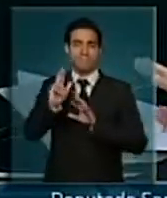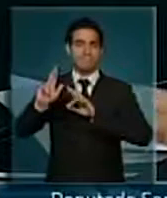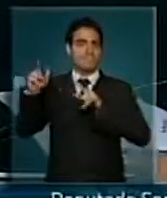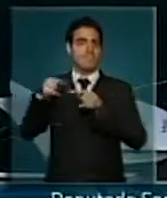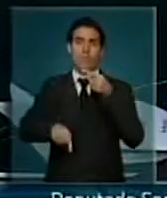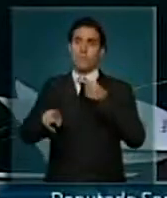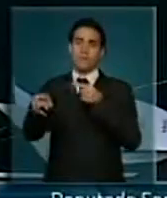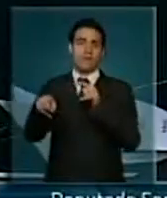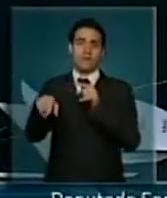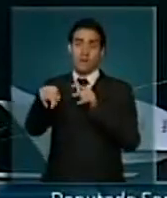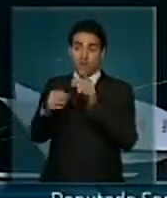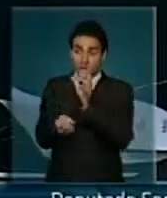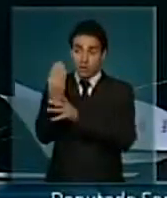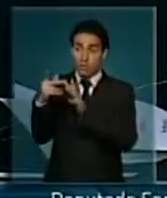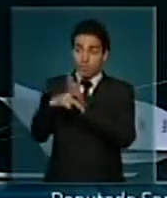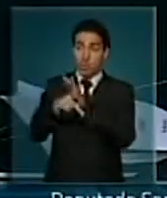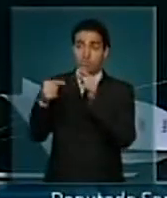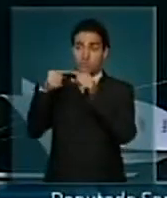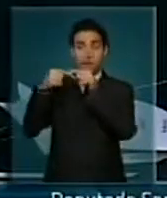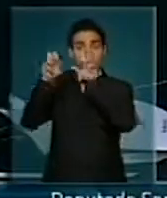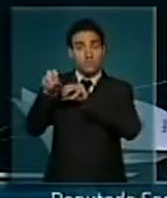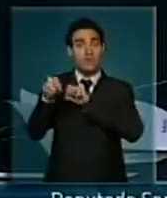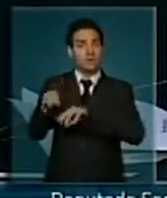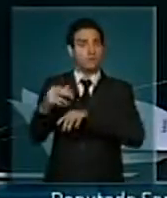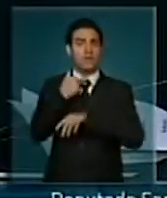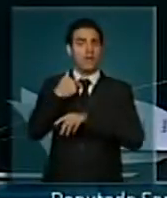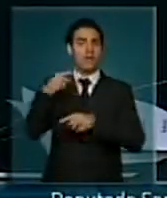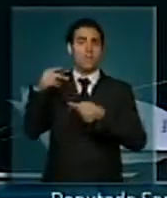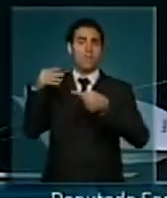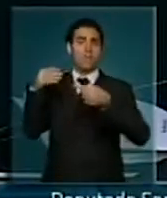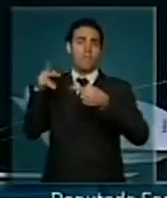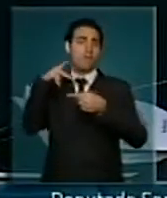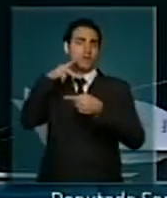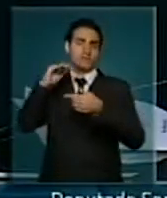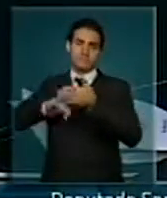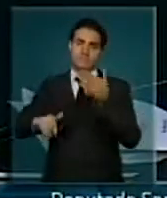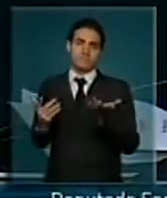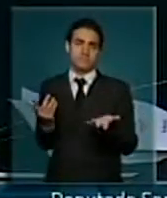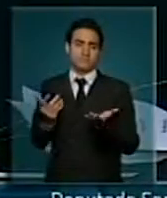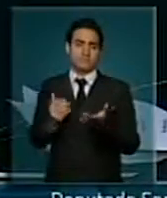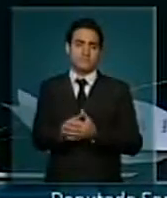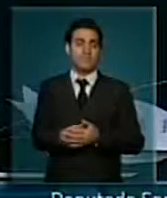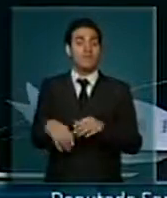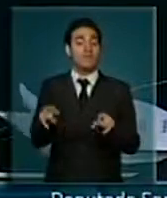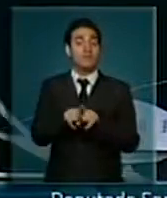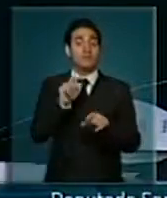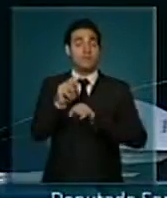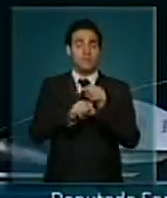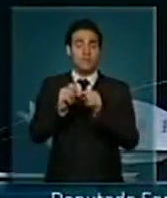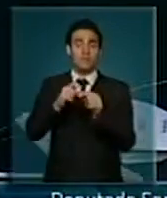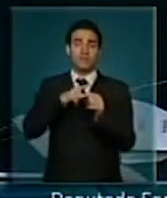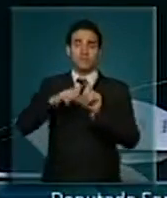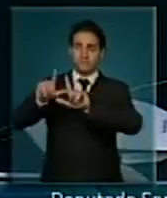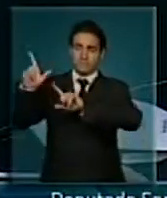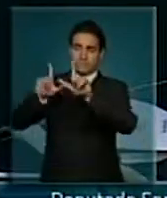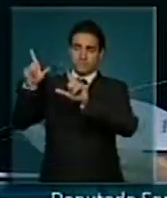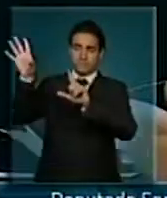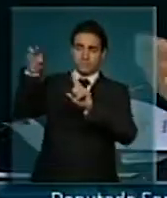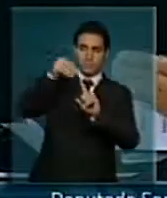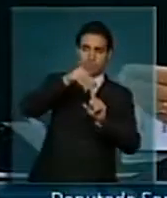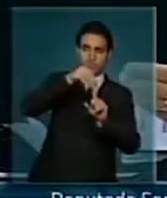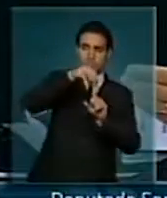divergentes do que aquele essencialmente educativo. E também as retransmissoras que são usadas